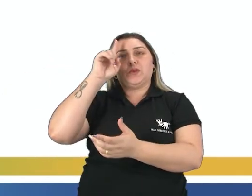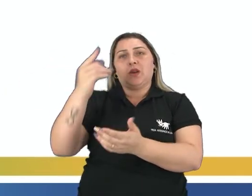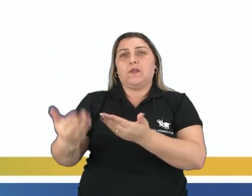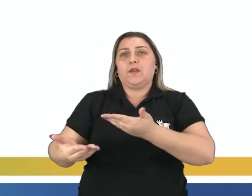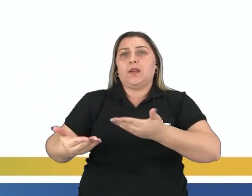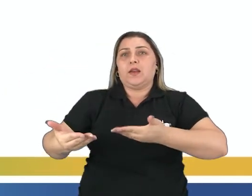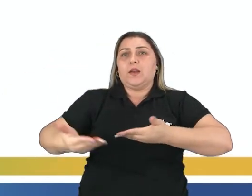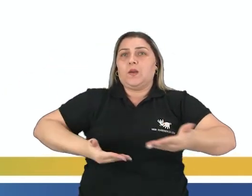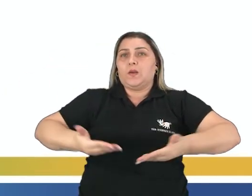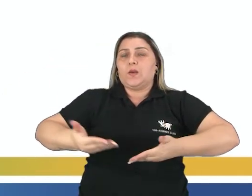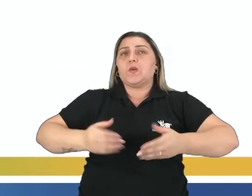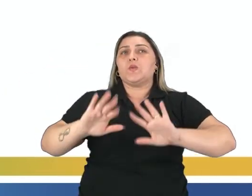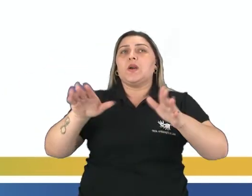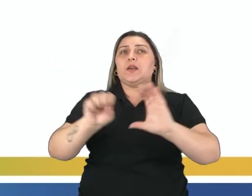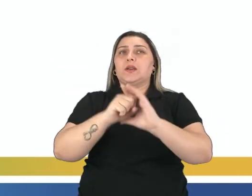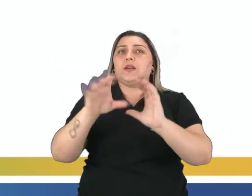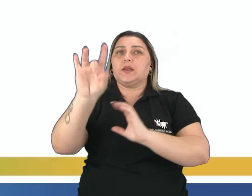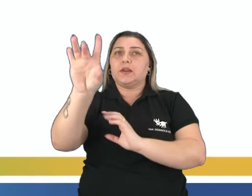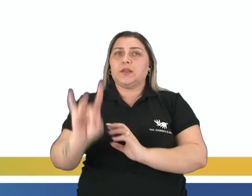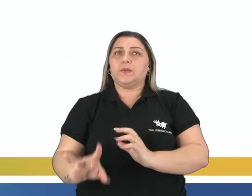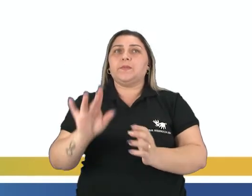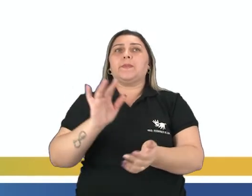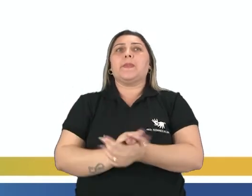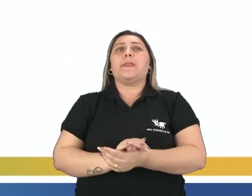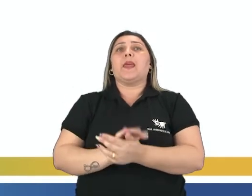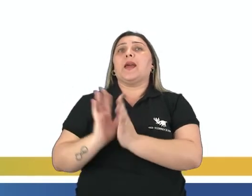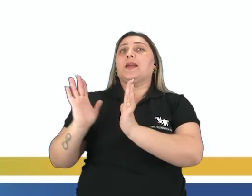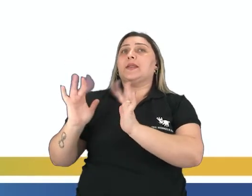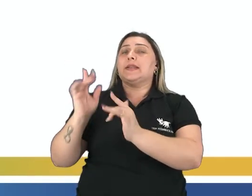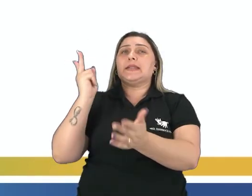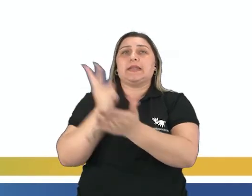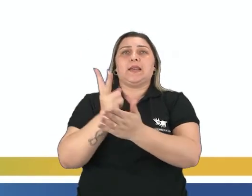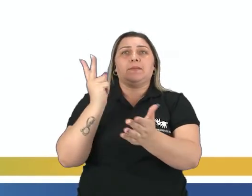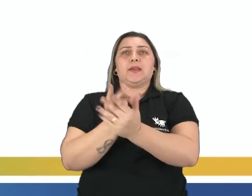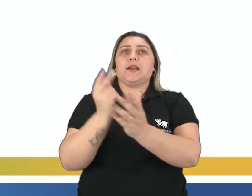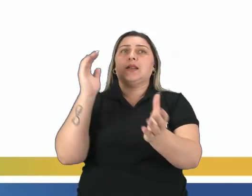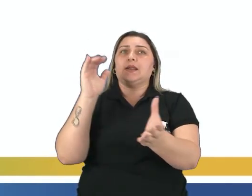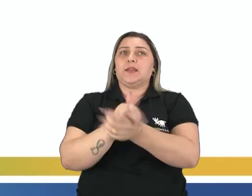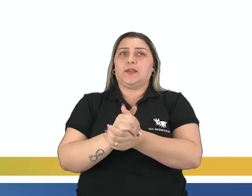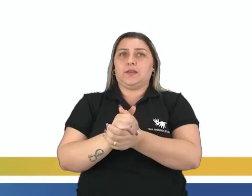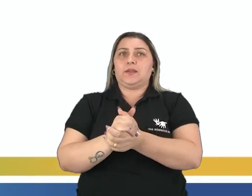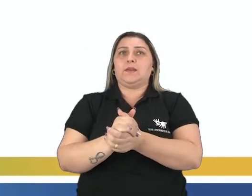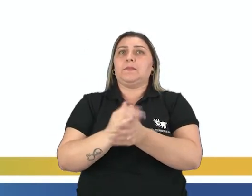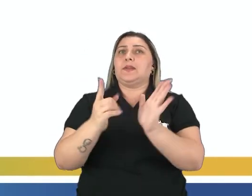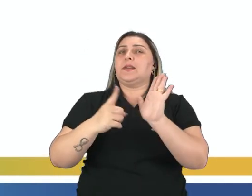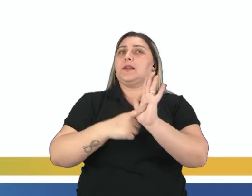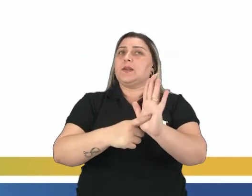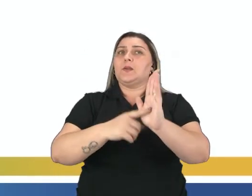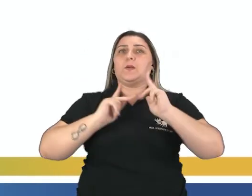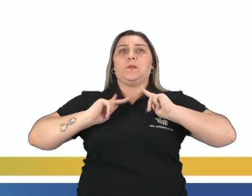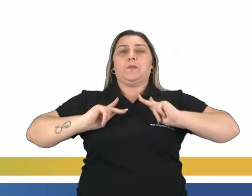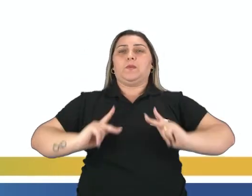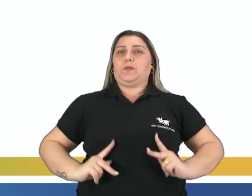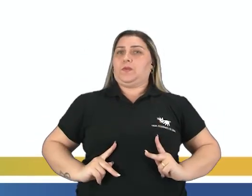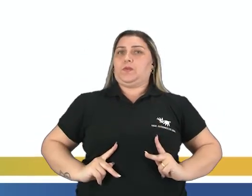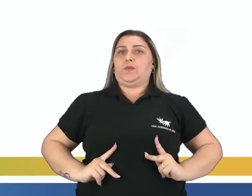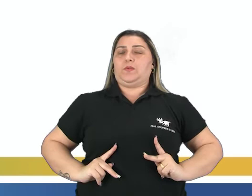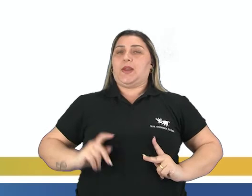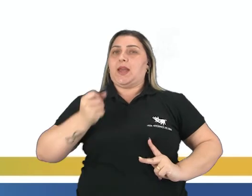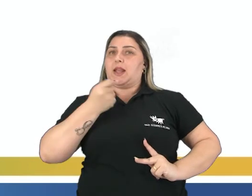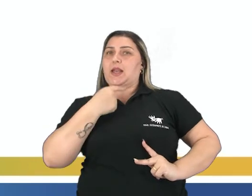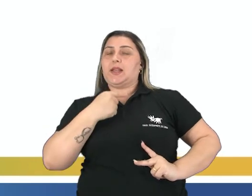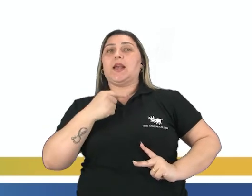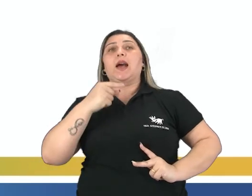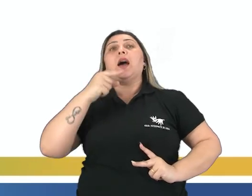eram as características de cada um desses daí? Os enamorados estavam dispostos ao casamento e não apresentavam postura cômica.